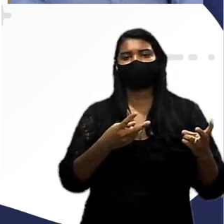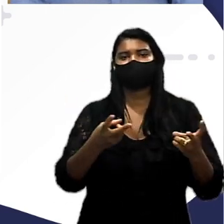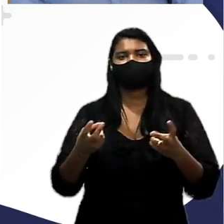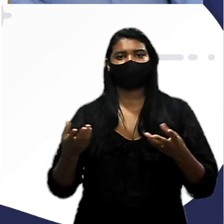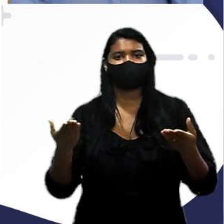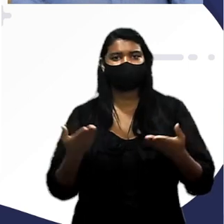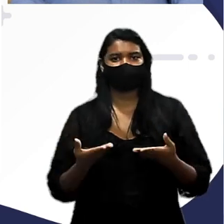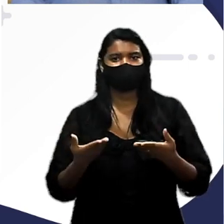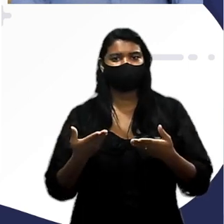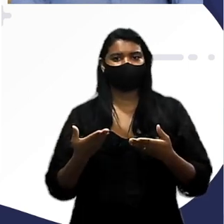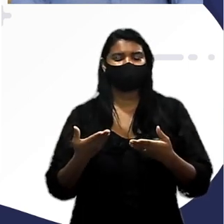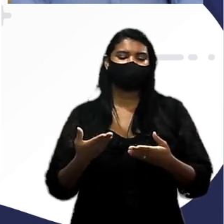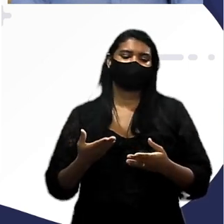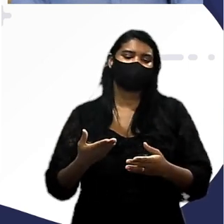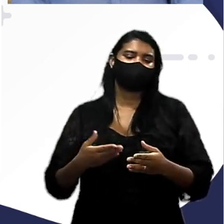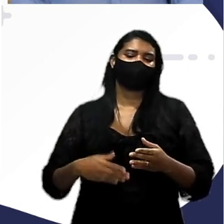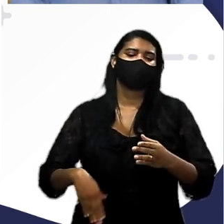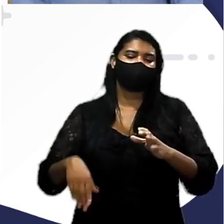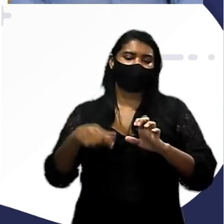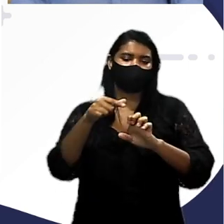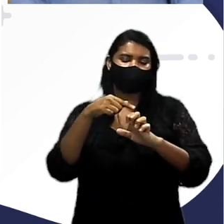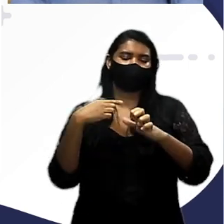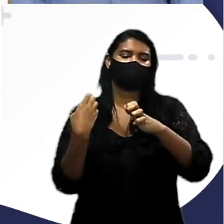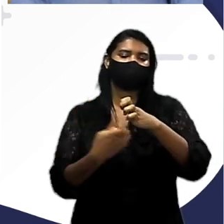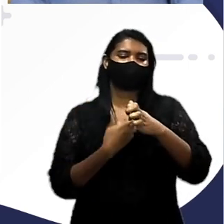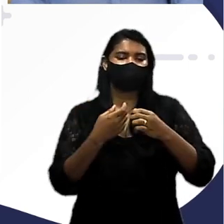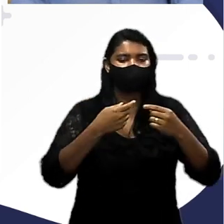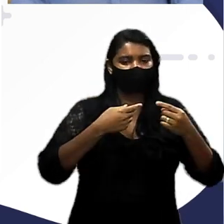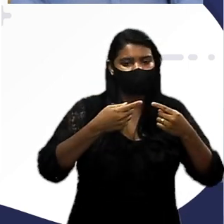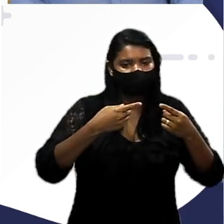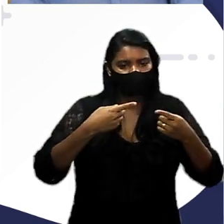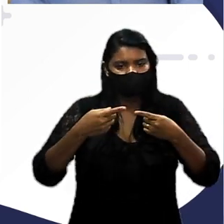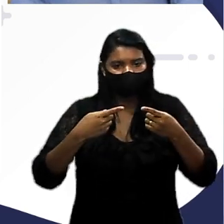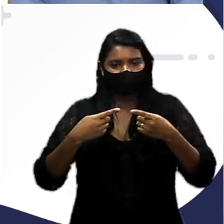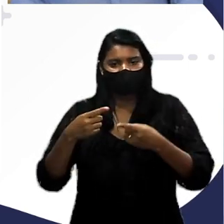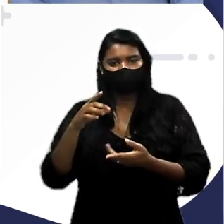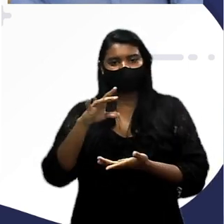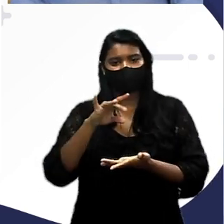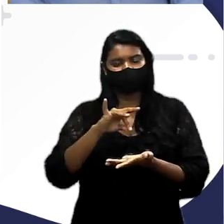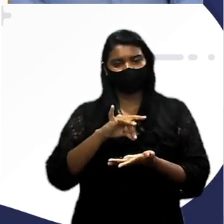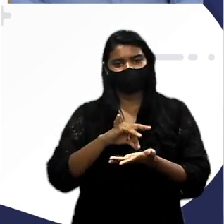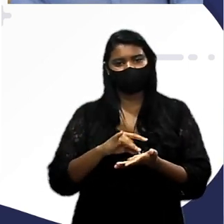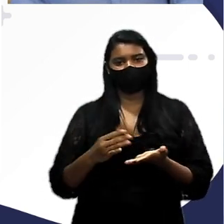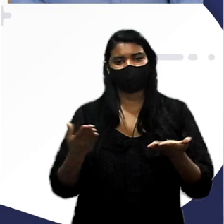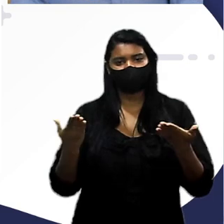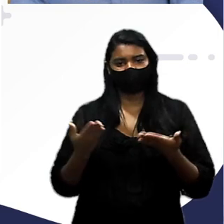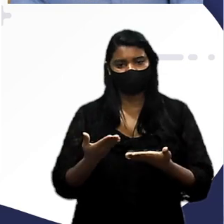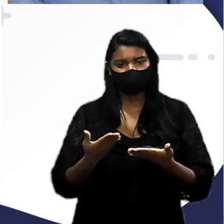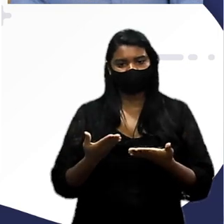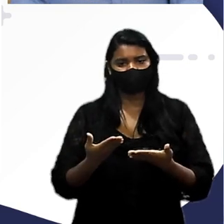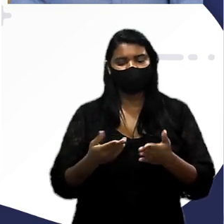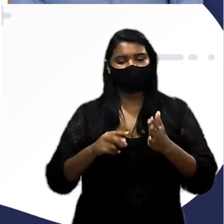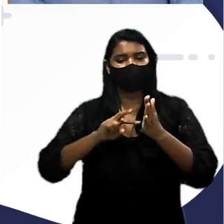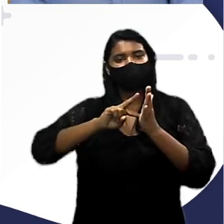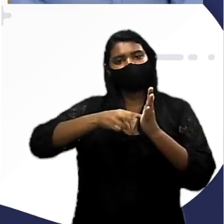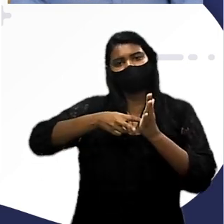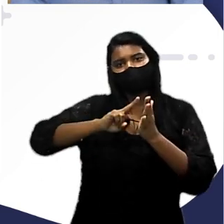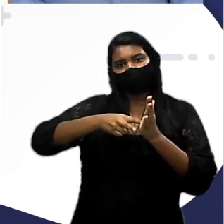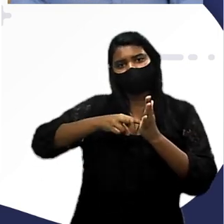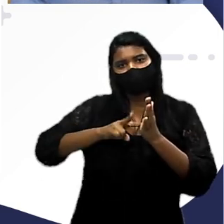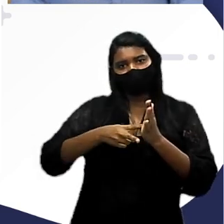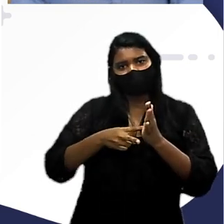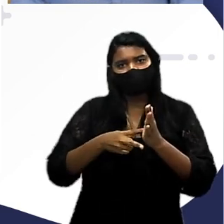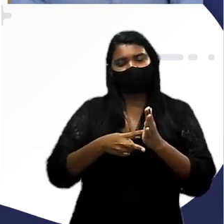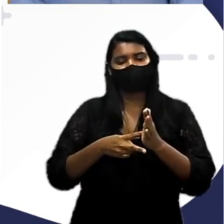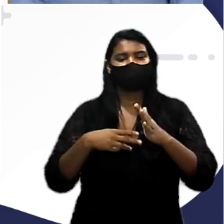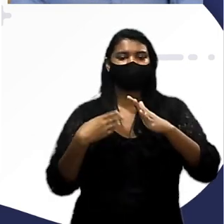empresas, isso vem sendo muito rediscutido dentro dos grandes sindicatos patronais,